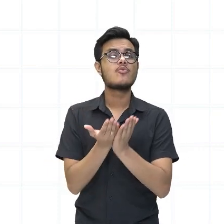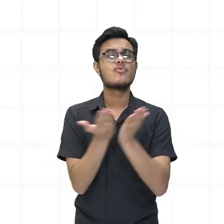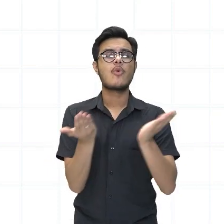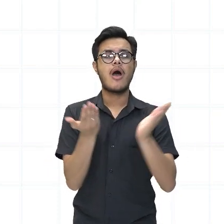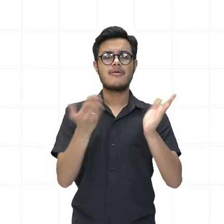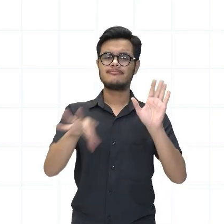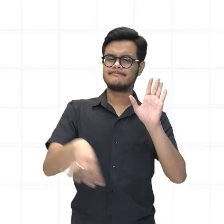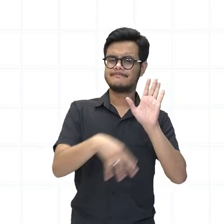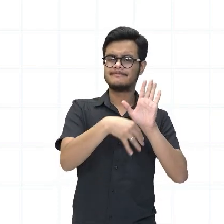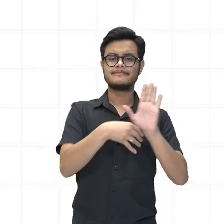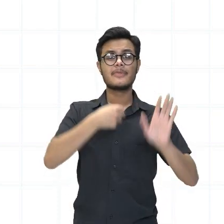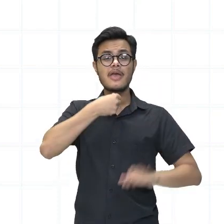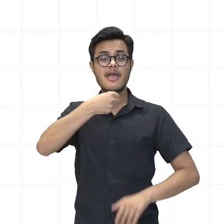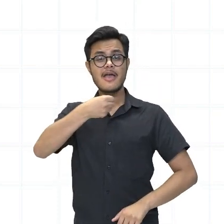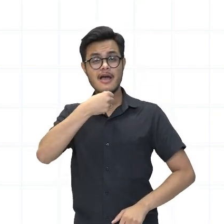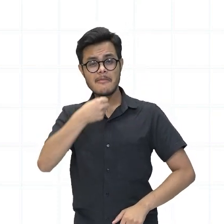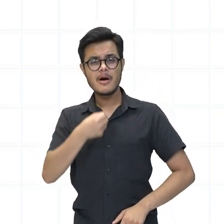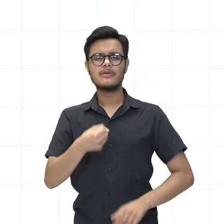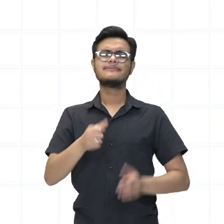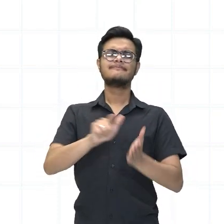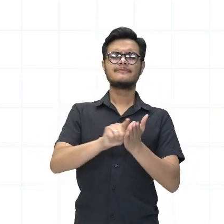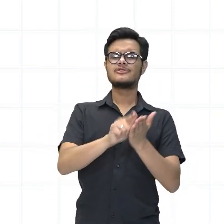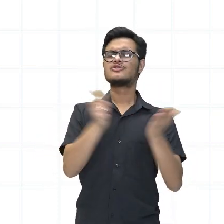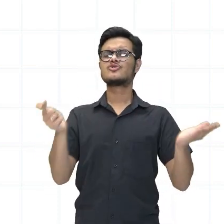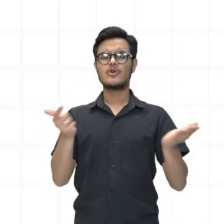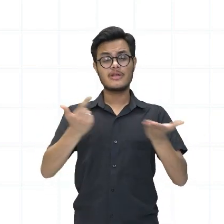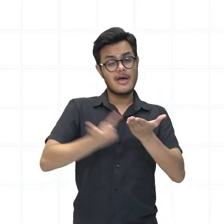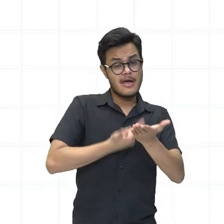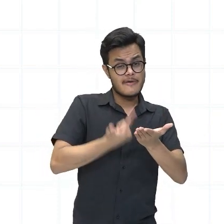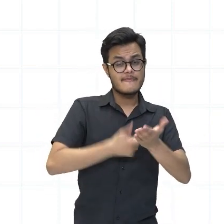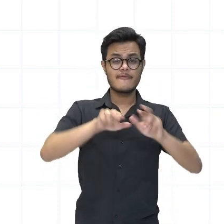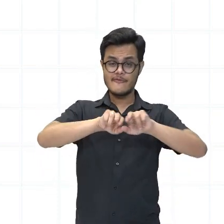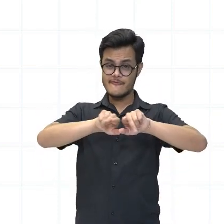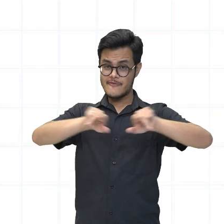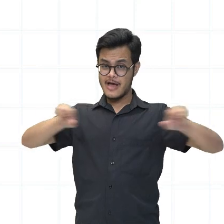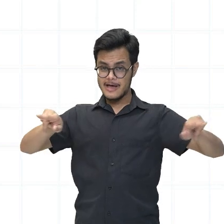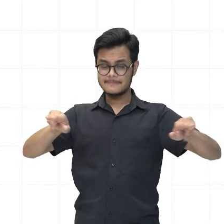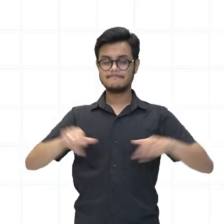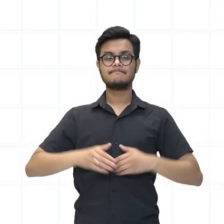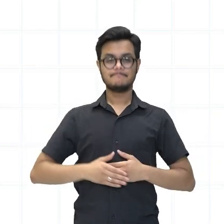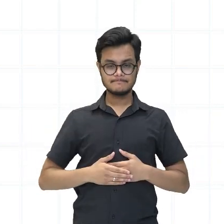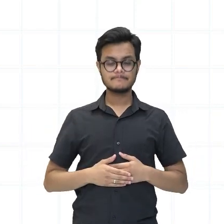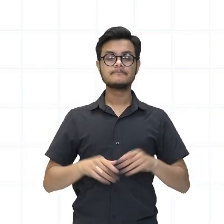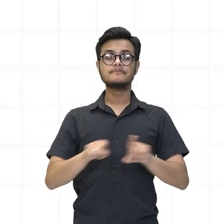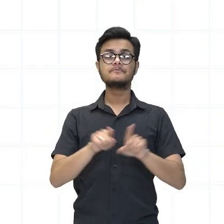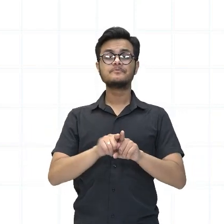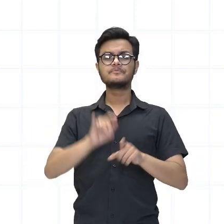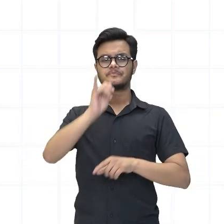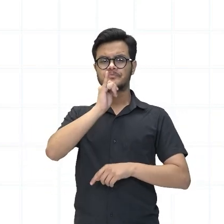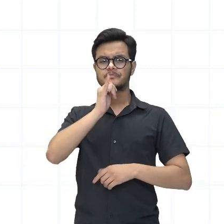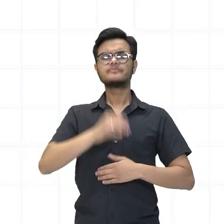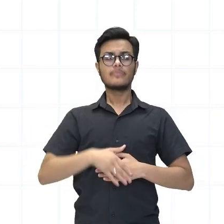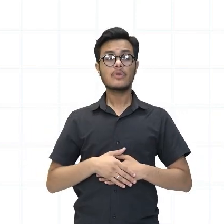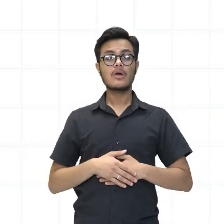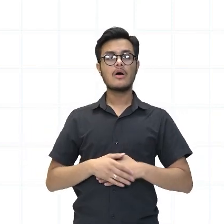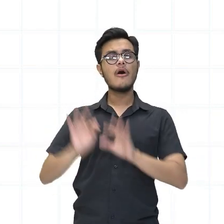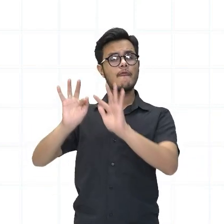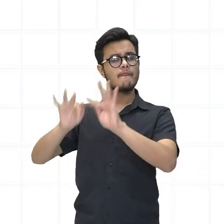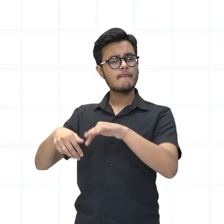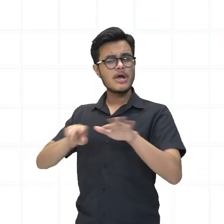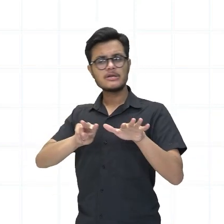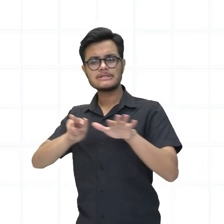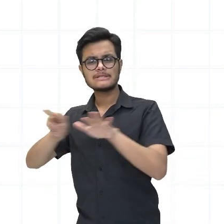mais frequente em revistas e edições específicas de jornais, como publicações de fim de semana,